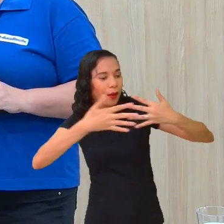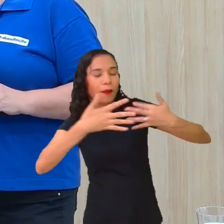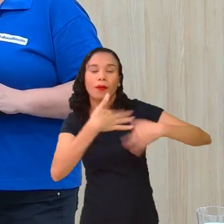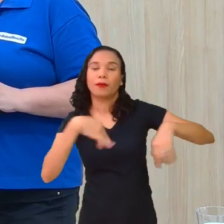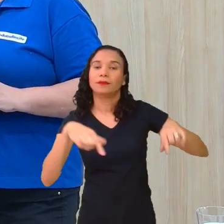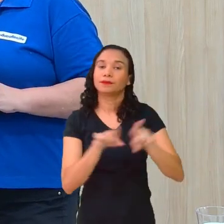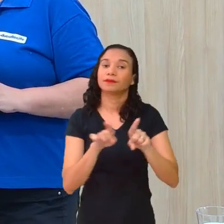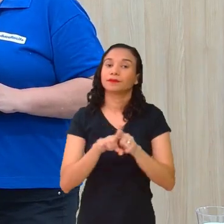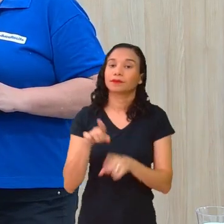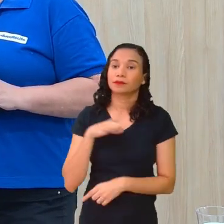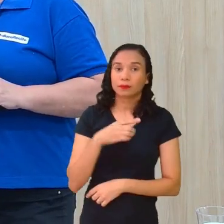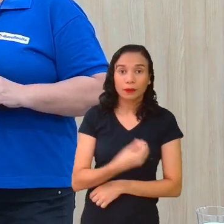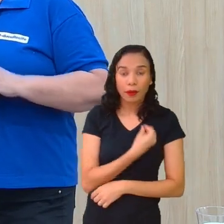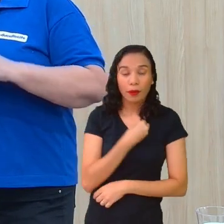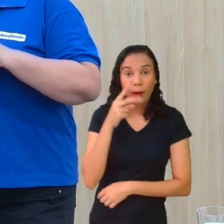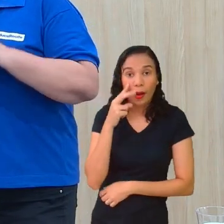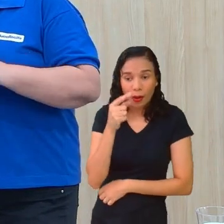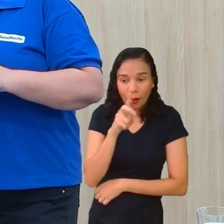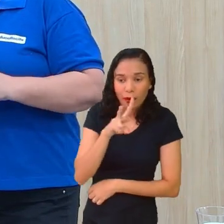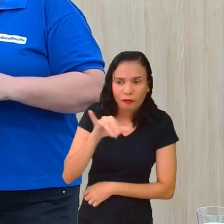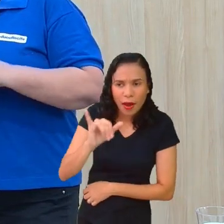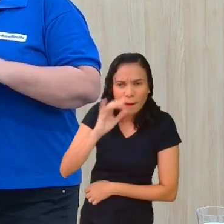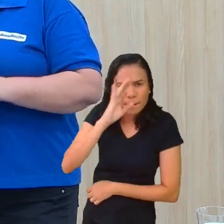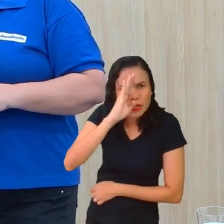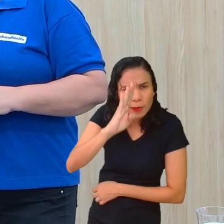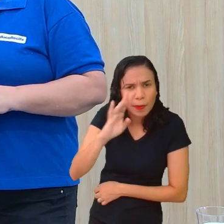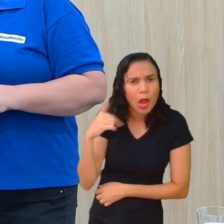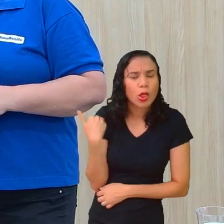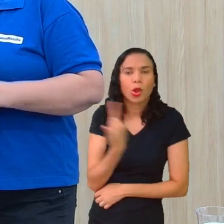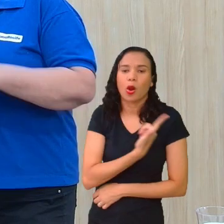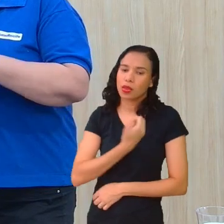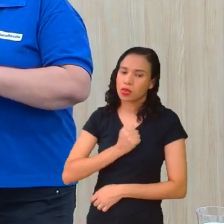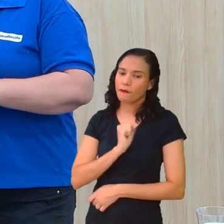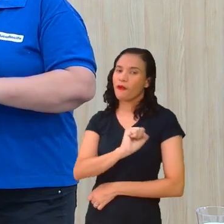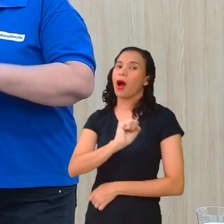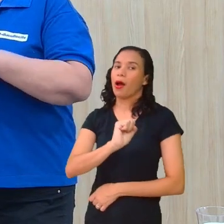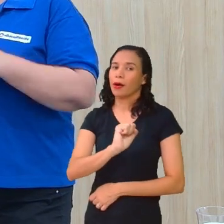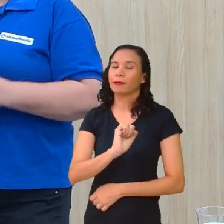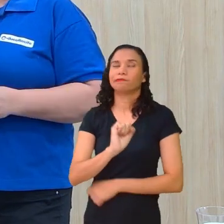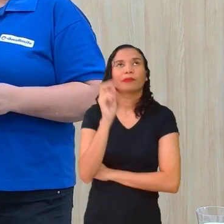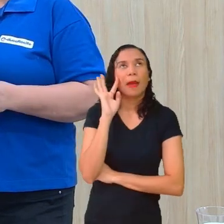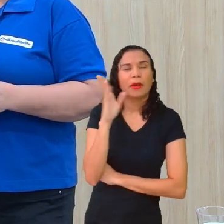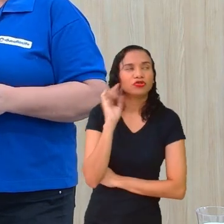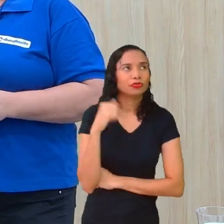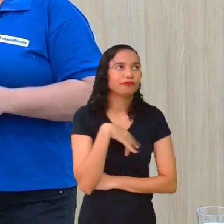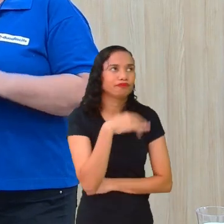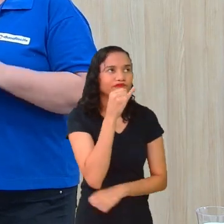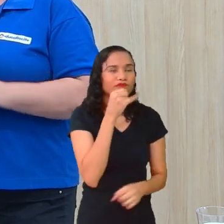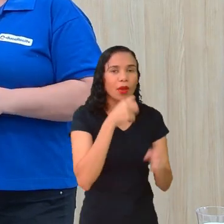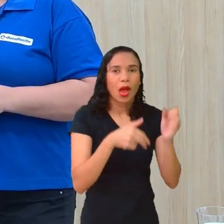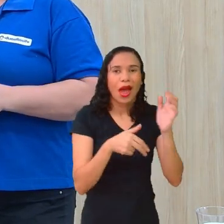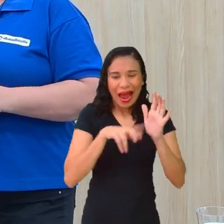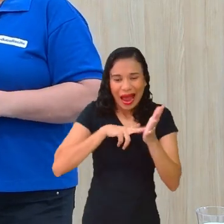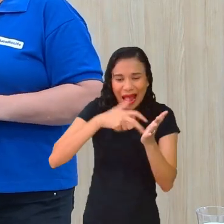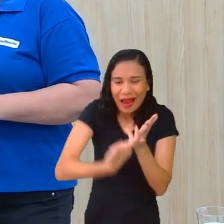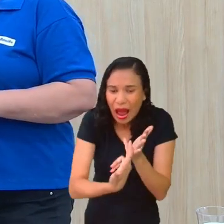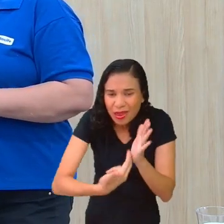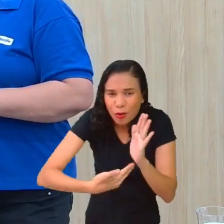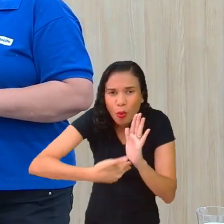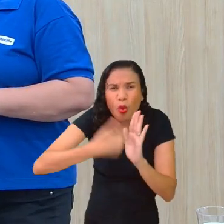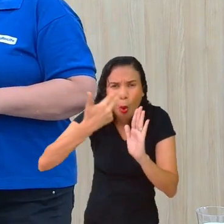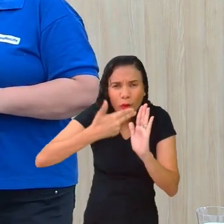ao tecido, e vai lá, principalmente para nos defender. Imagina que eu levo um corte. E o que é que vai